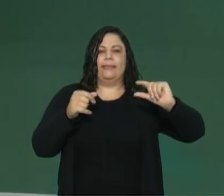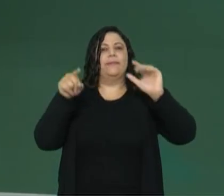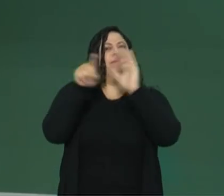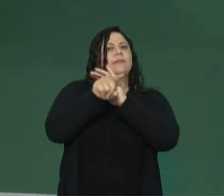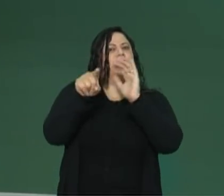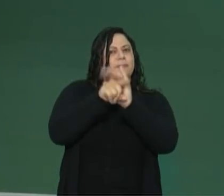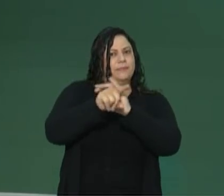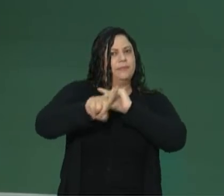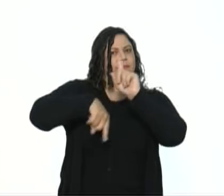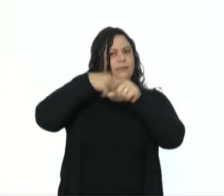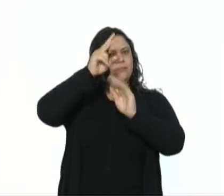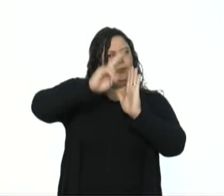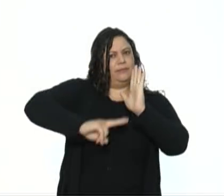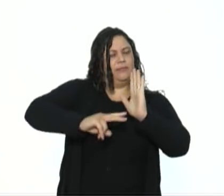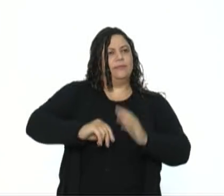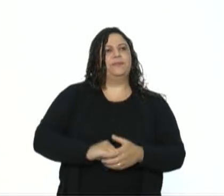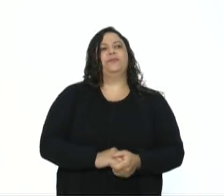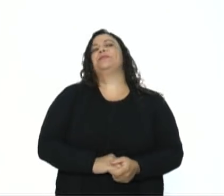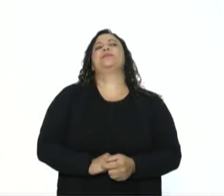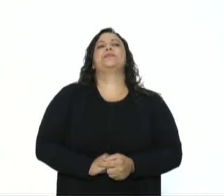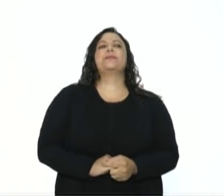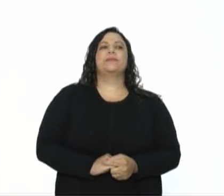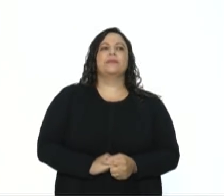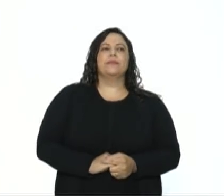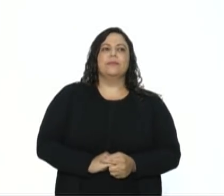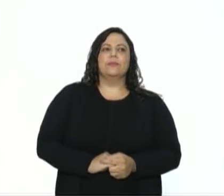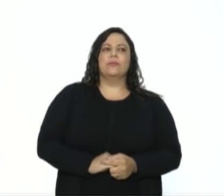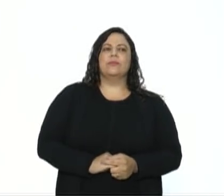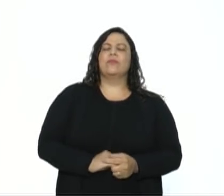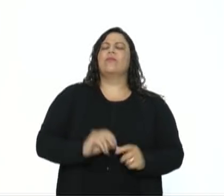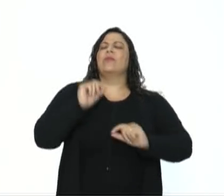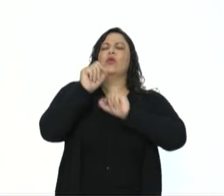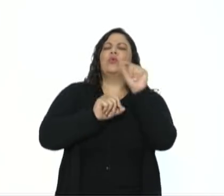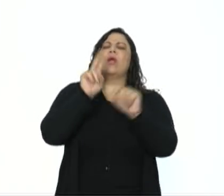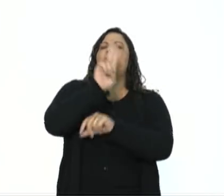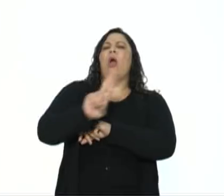ler o texto. Quanto ao uso da pessoa do discurso,